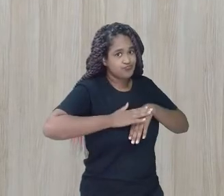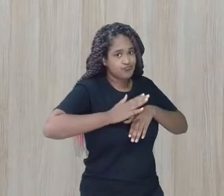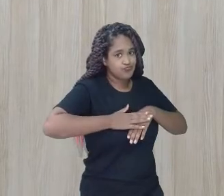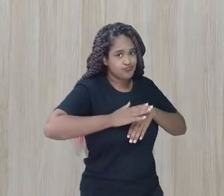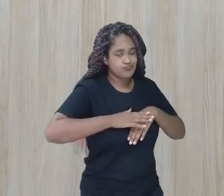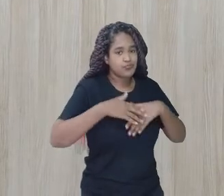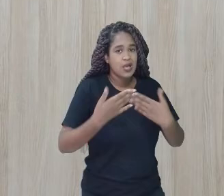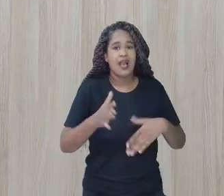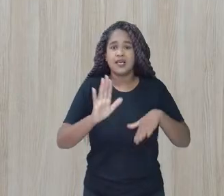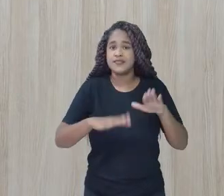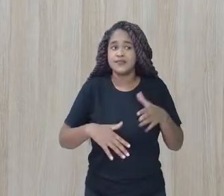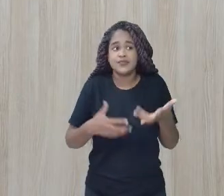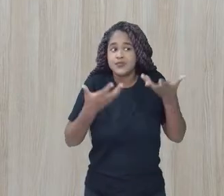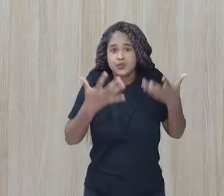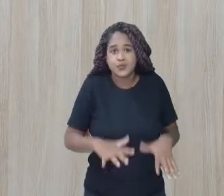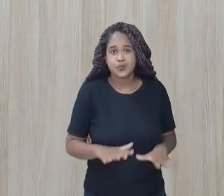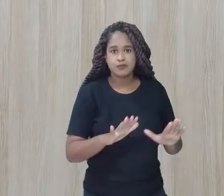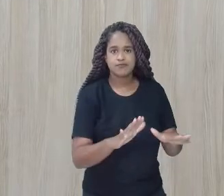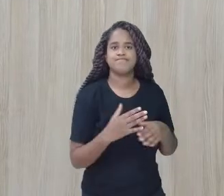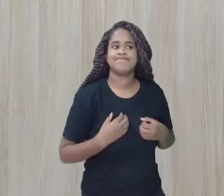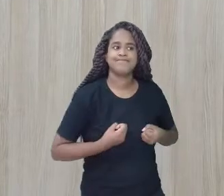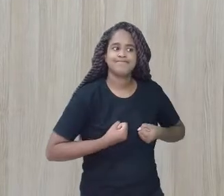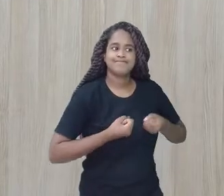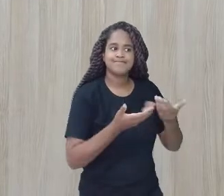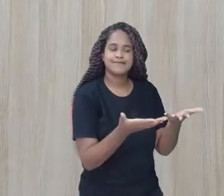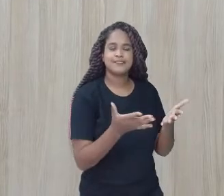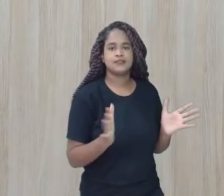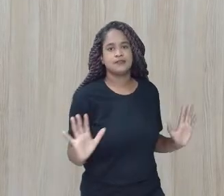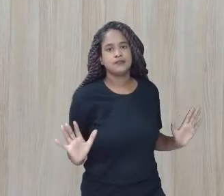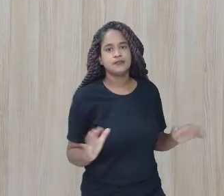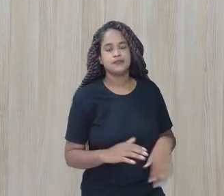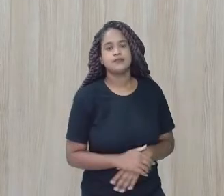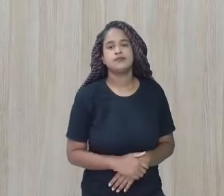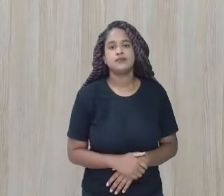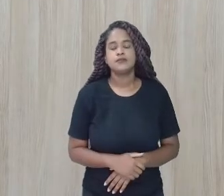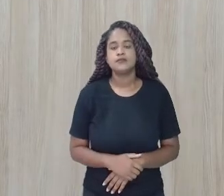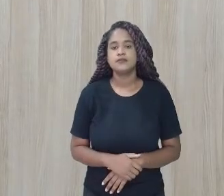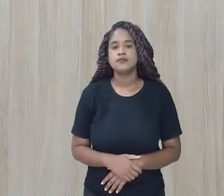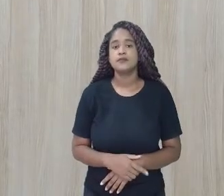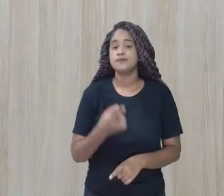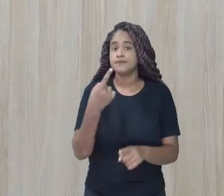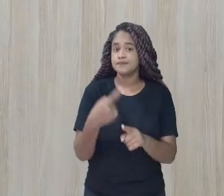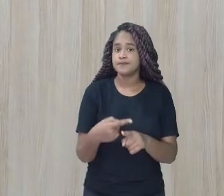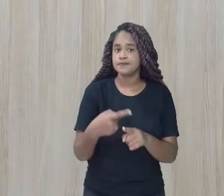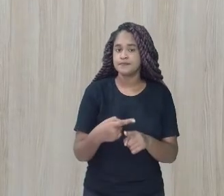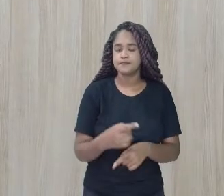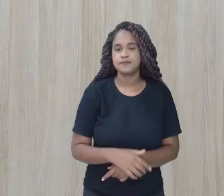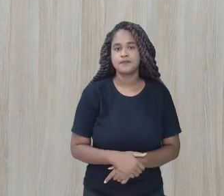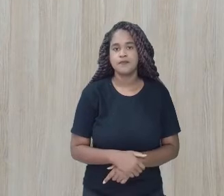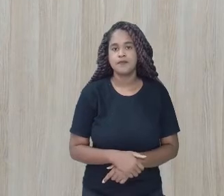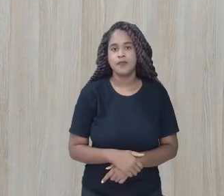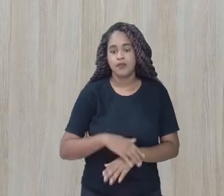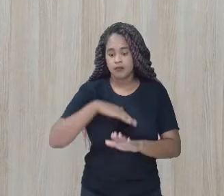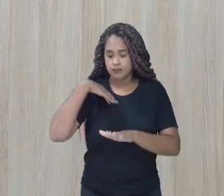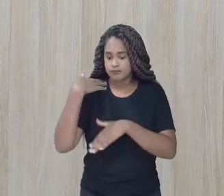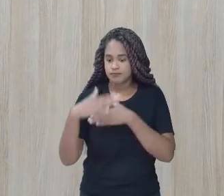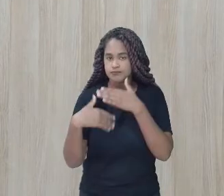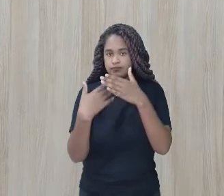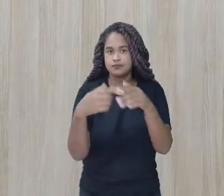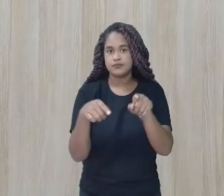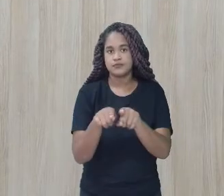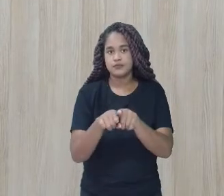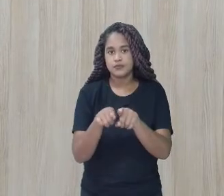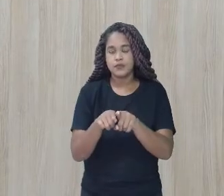inclusive sem a intenção de fazê-lo, porque esse processo de construção e de desenvolvimento do